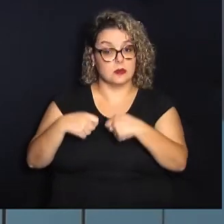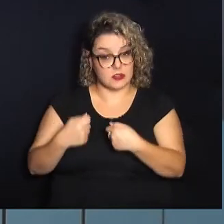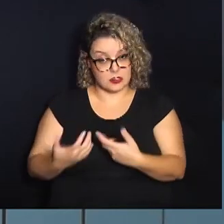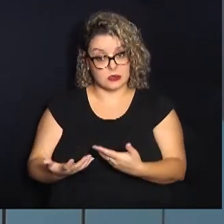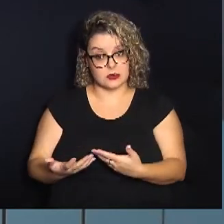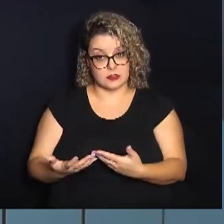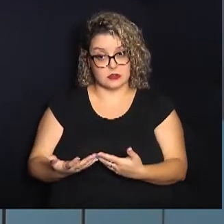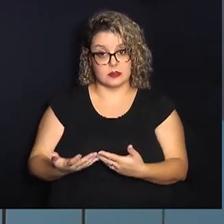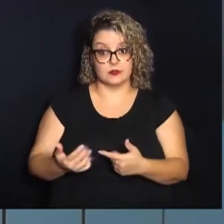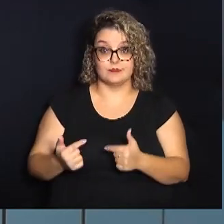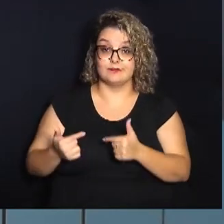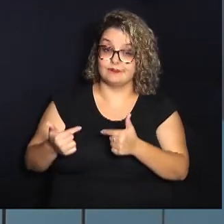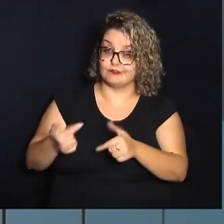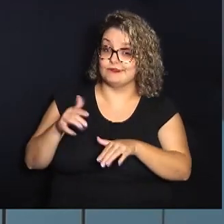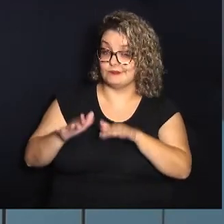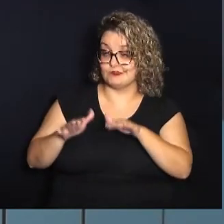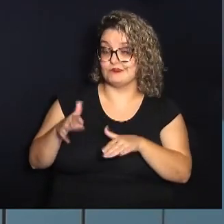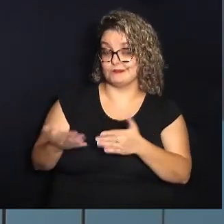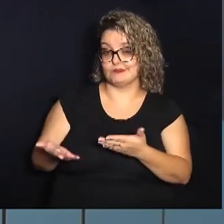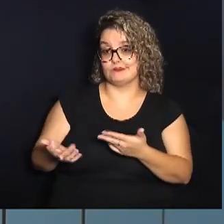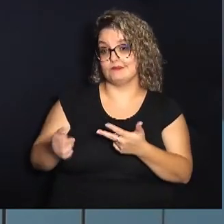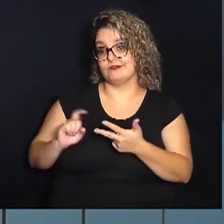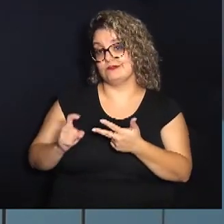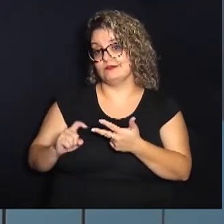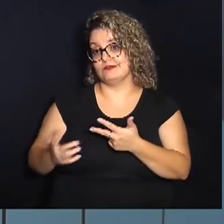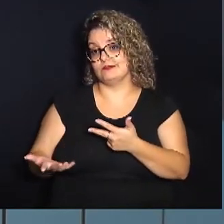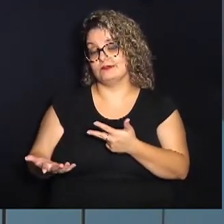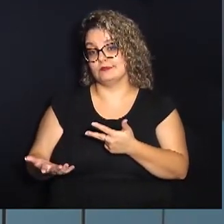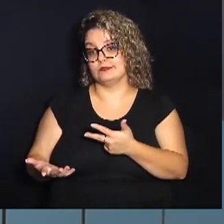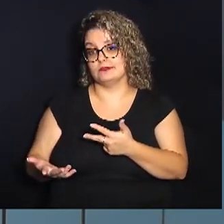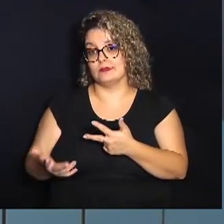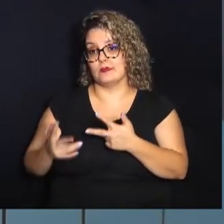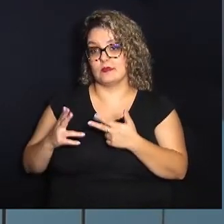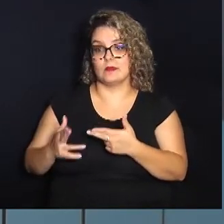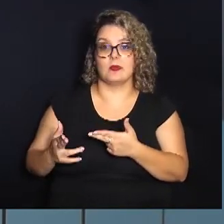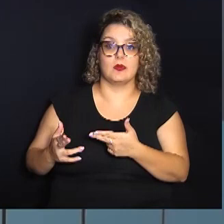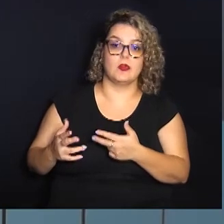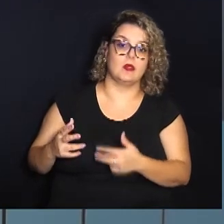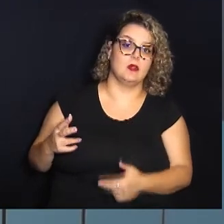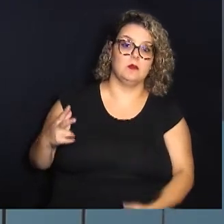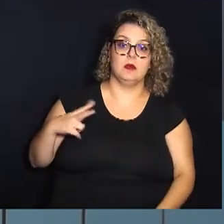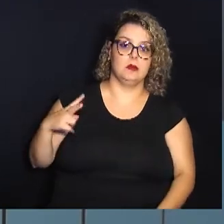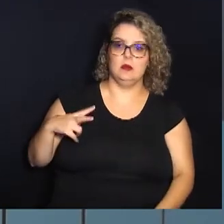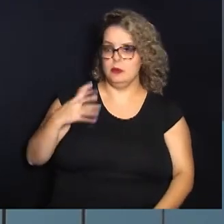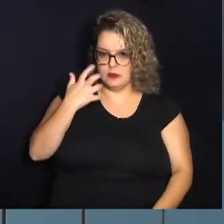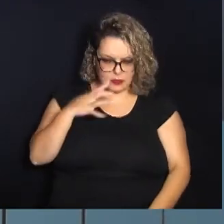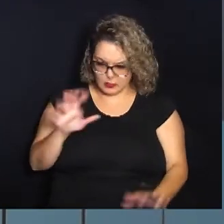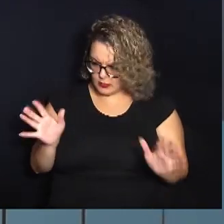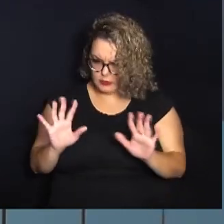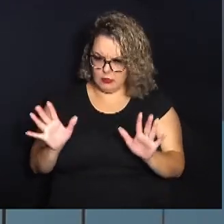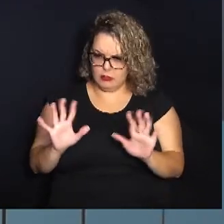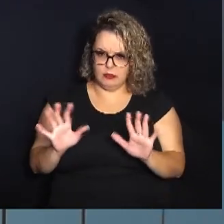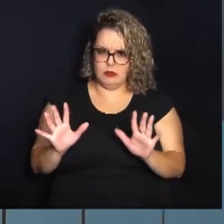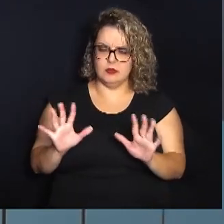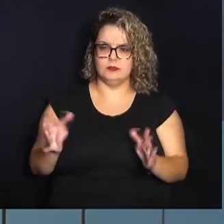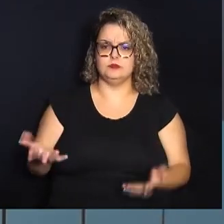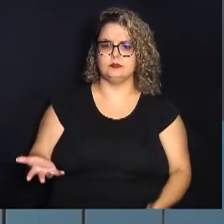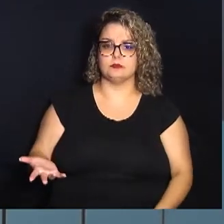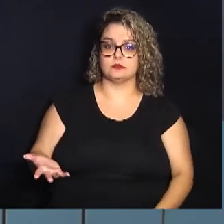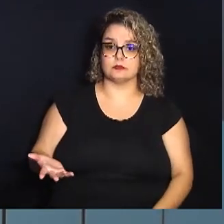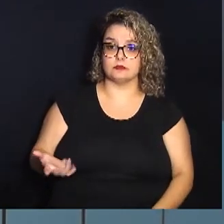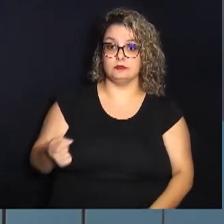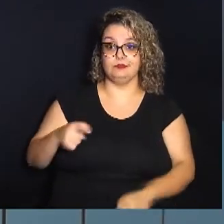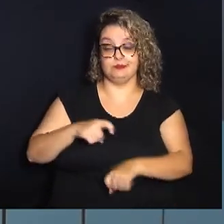O chato é que muitas vezes o executivo toma isso como se fosse algo pessoal, fica bravo, mas não é. É porque a situação